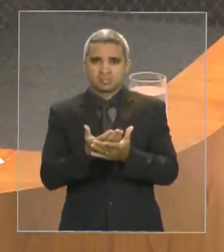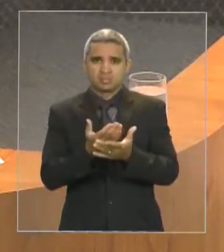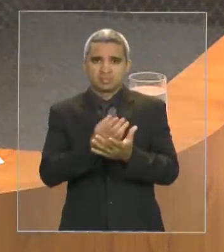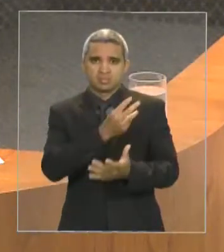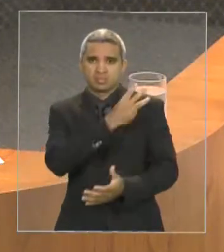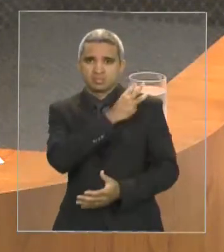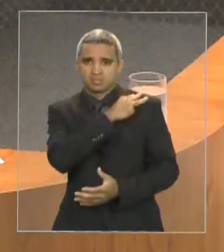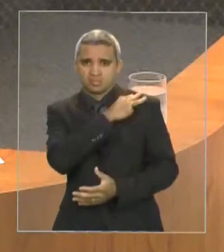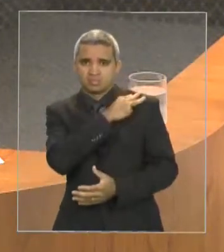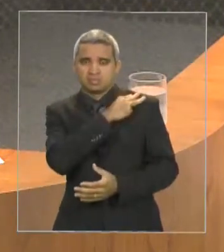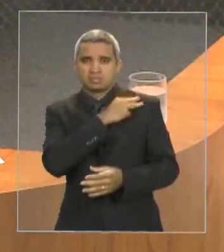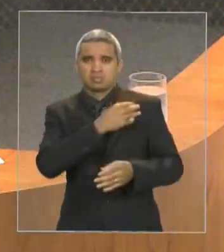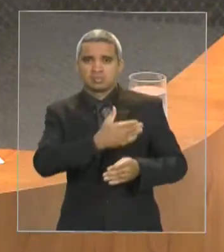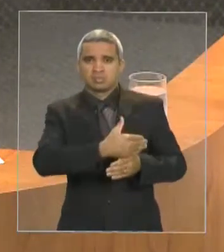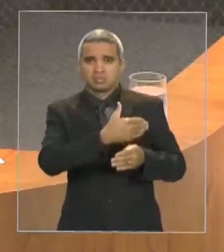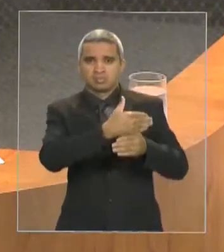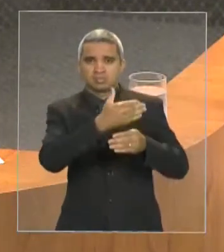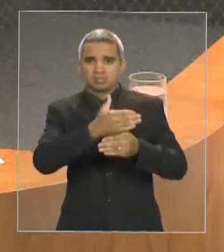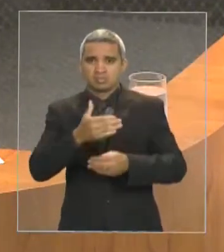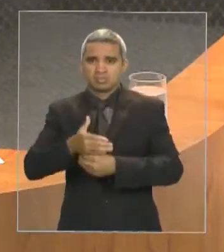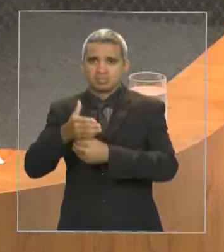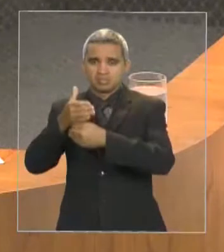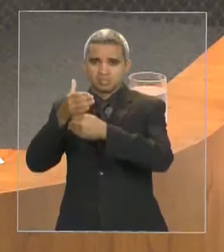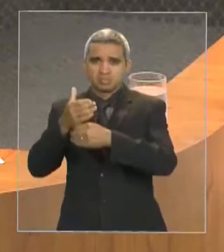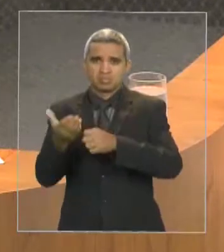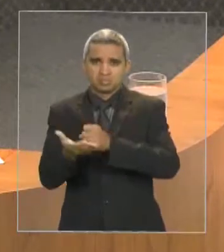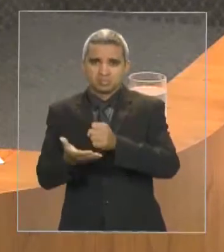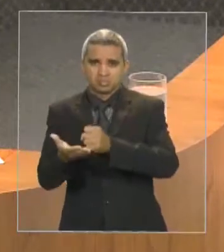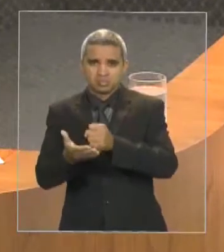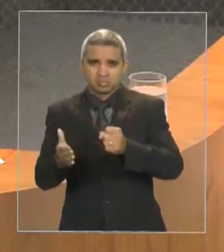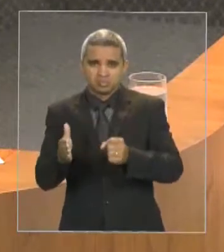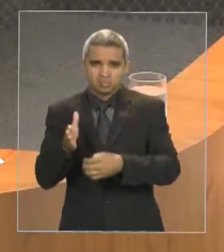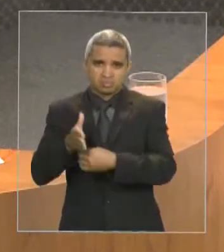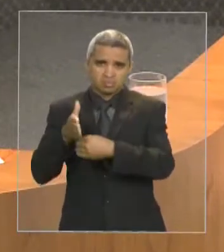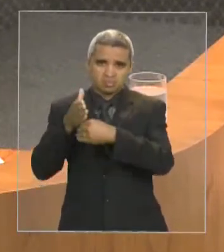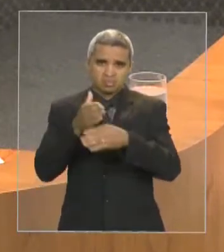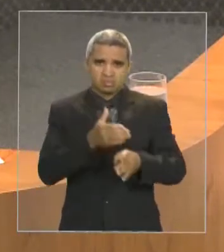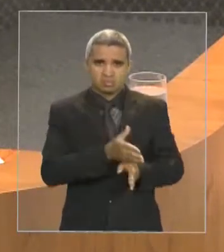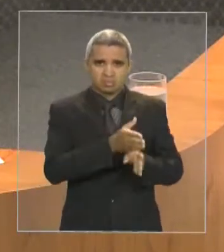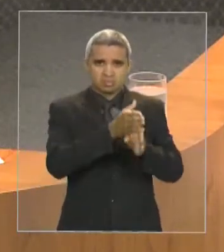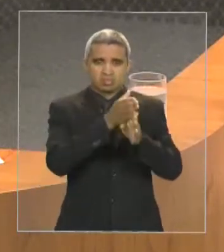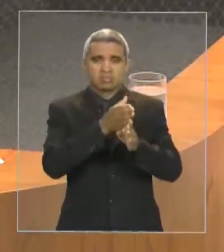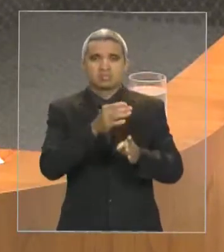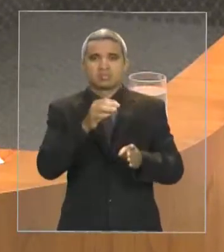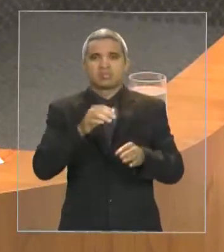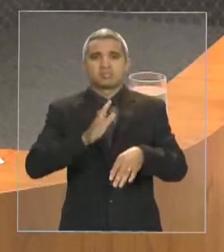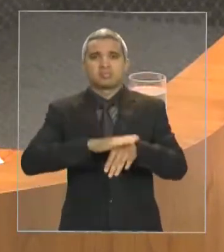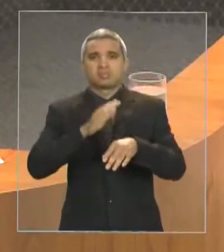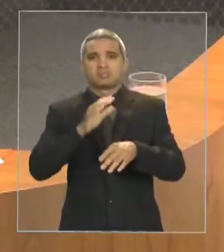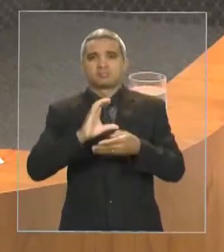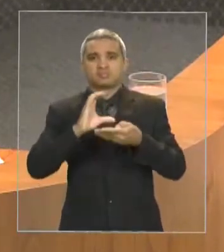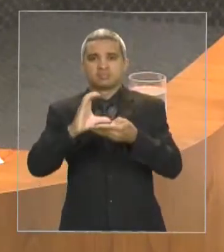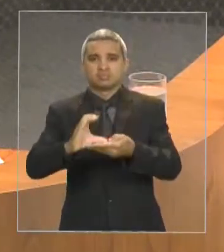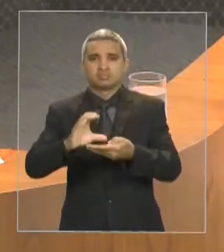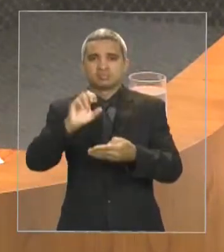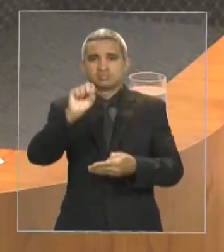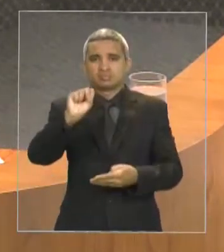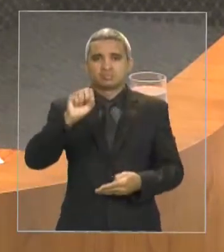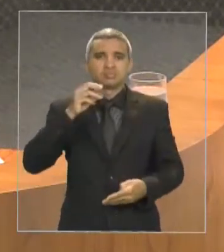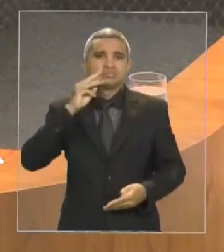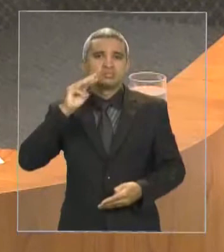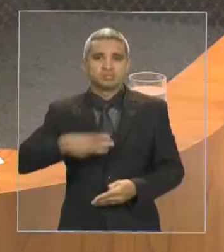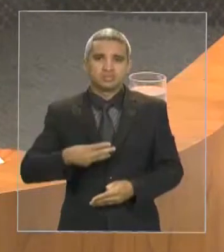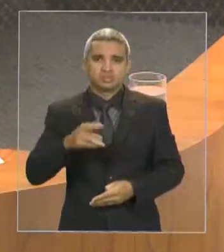totalmente construídas desde seu alicerce, num investimento total de mais de 8 milhões de reais. Os